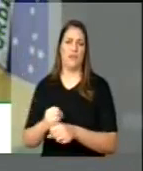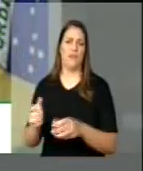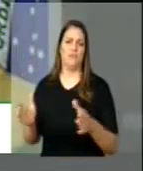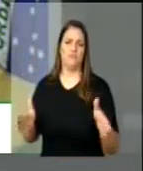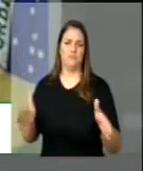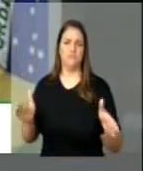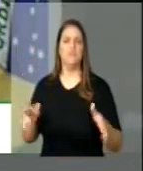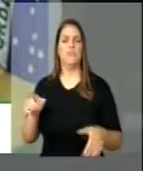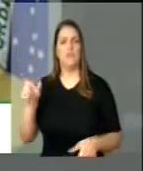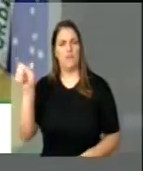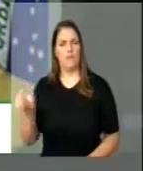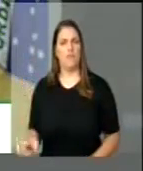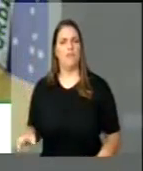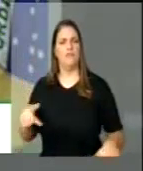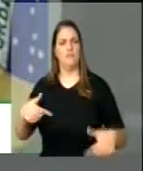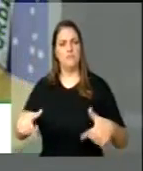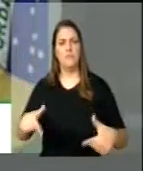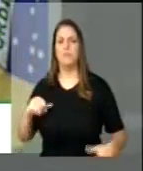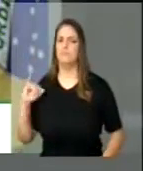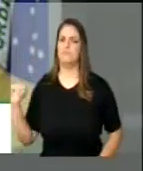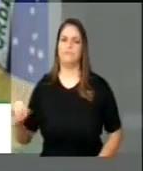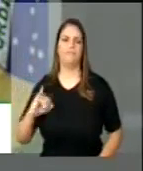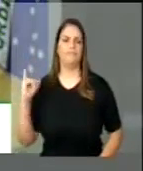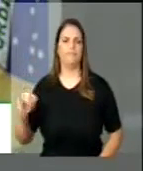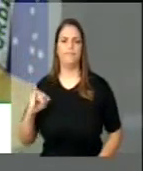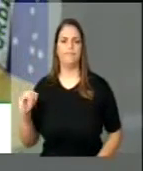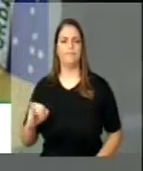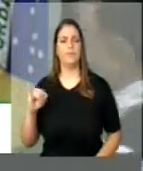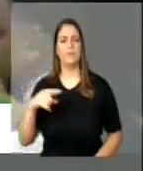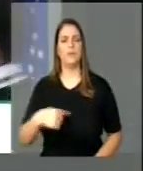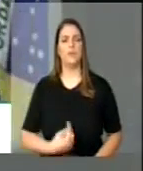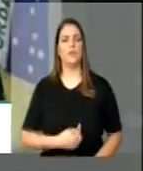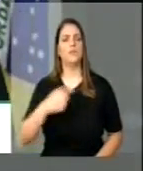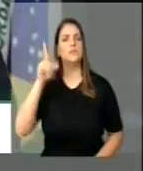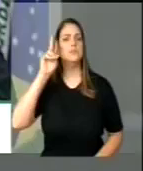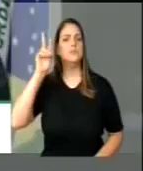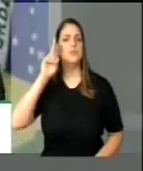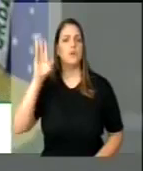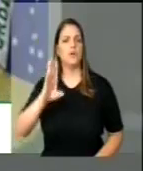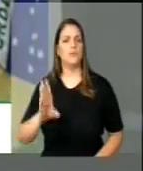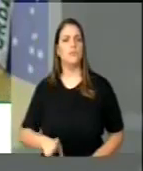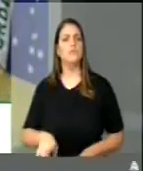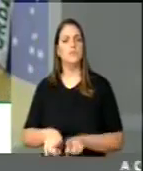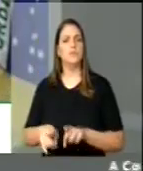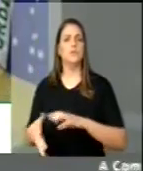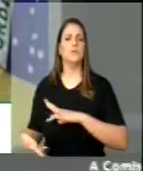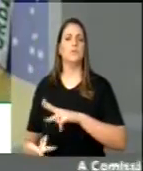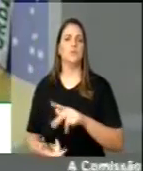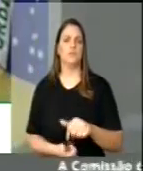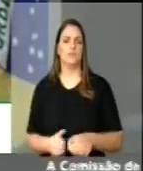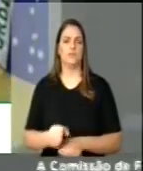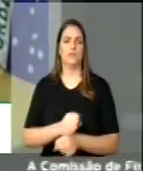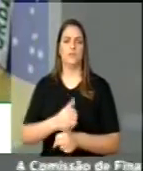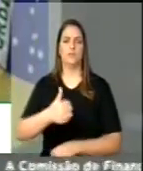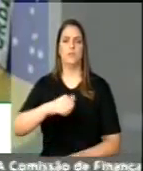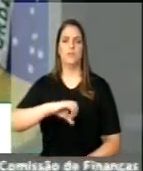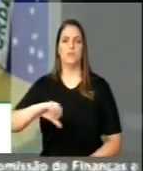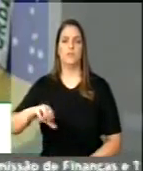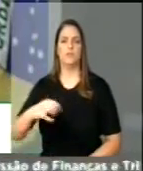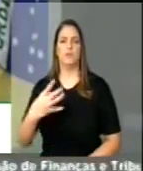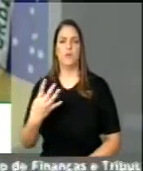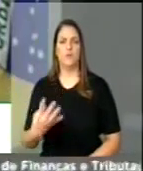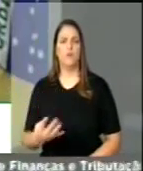ativa em conhecimentos marcantes de nossa história e da história mundial. Em 1994, integrou a